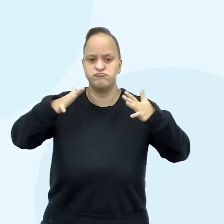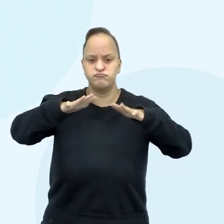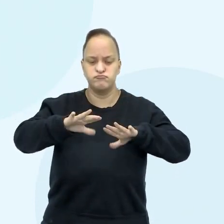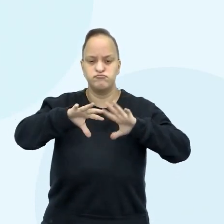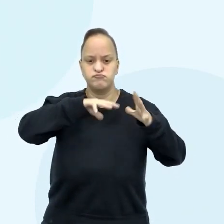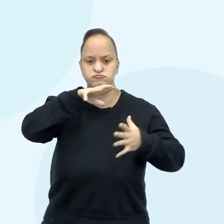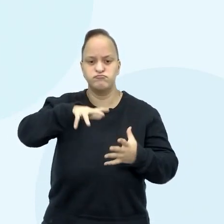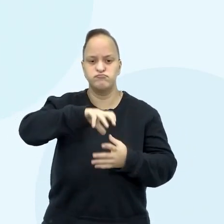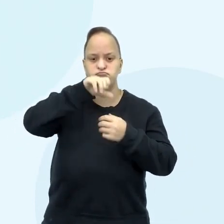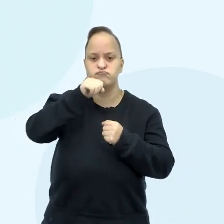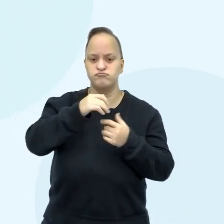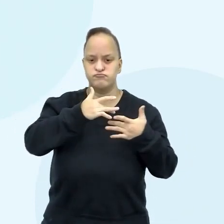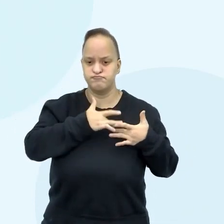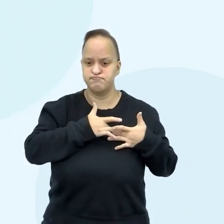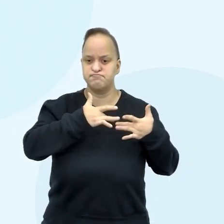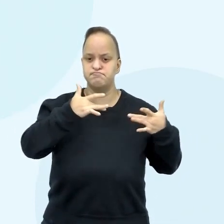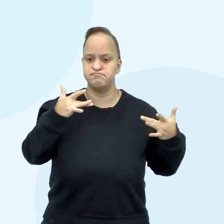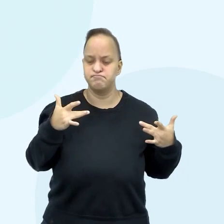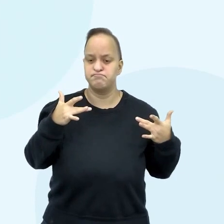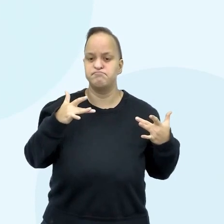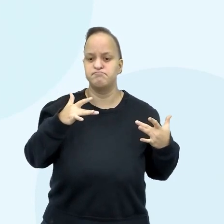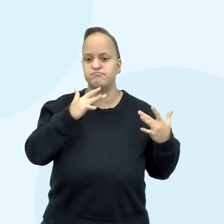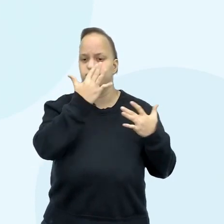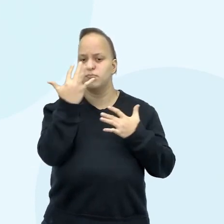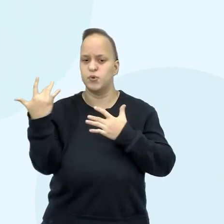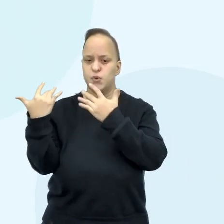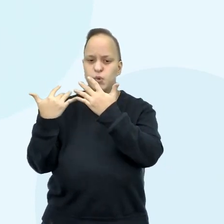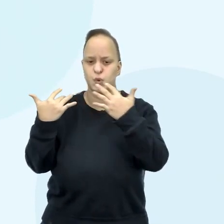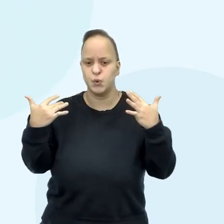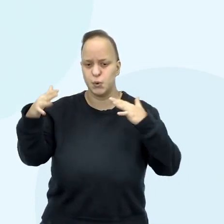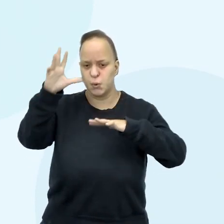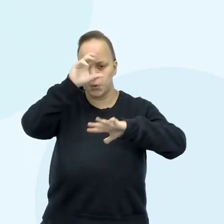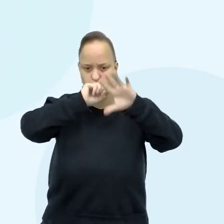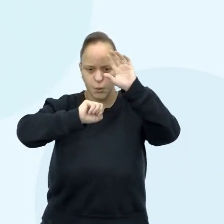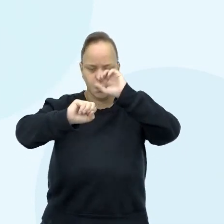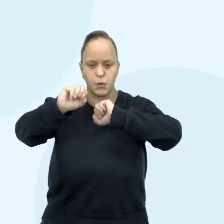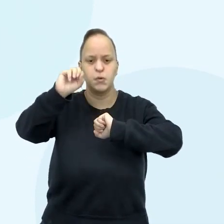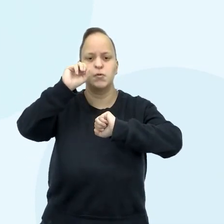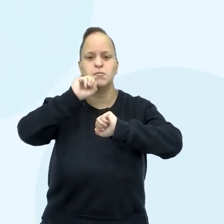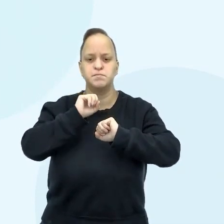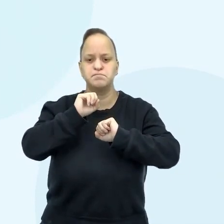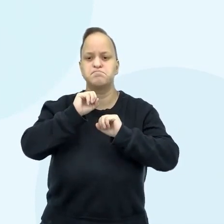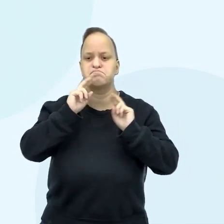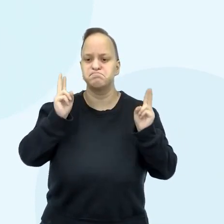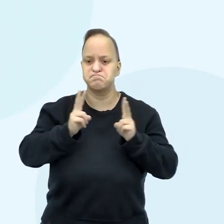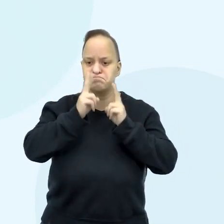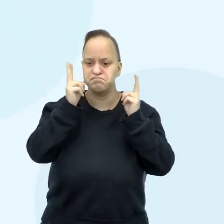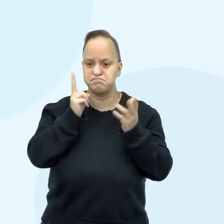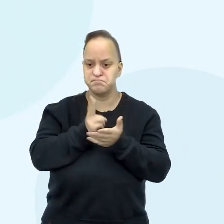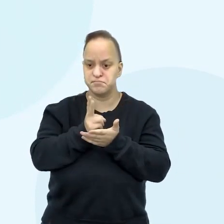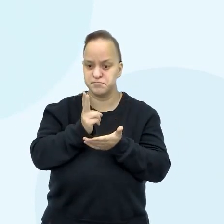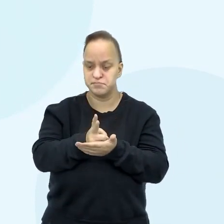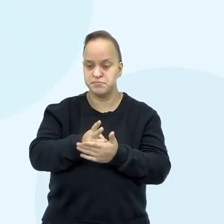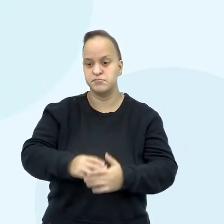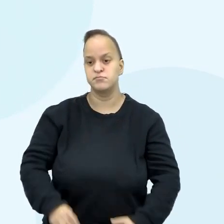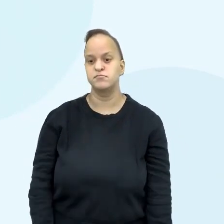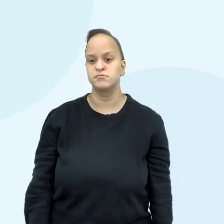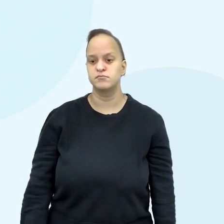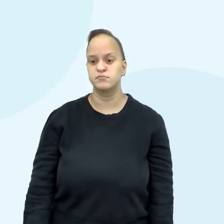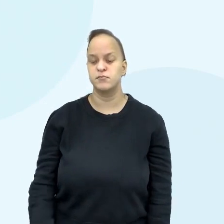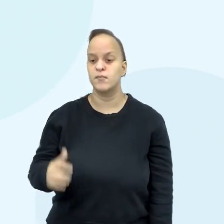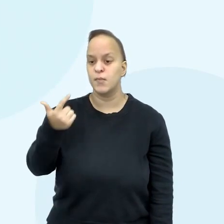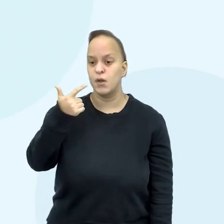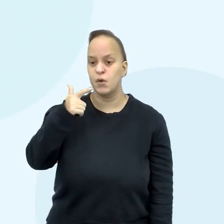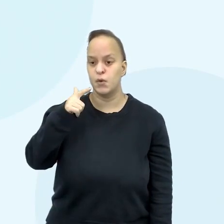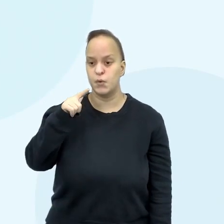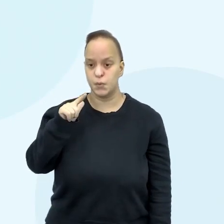inclusivos, sustentáveis e solidários para que o ambiente de aprendizagem possa refletir esses valores. Na sequência,